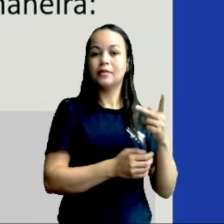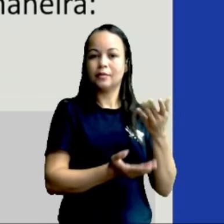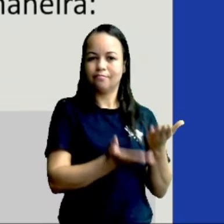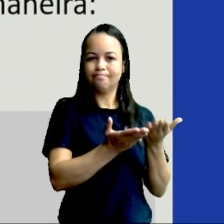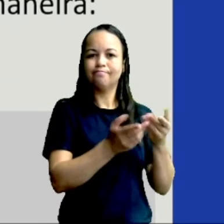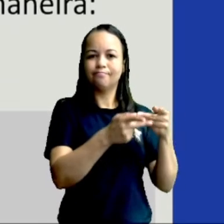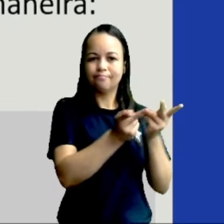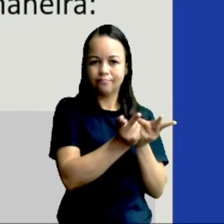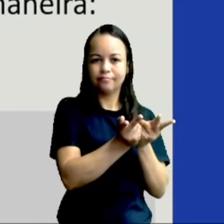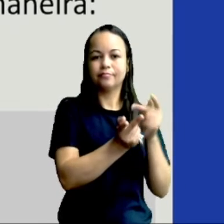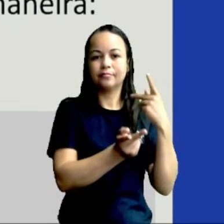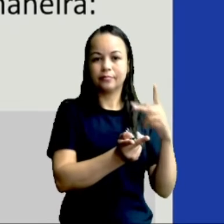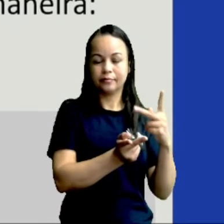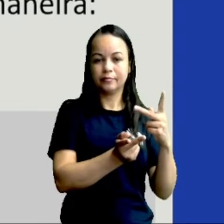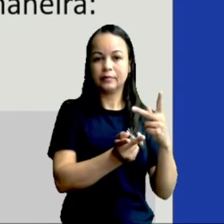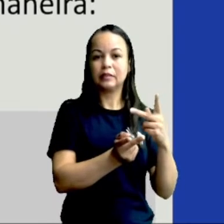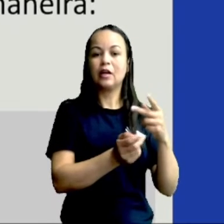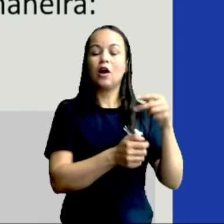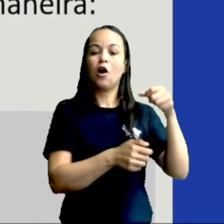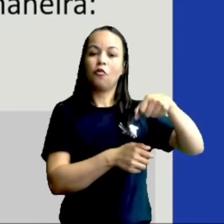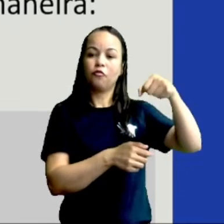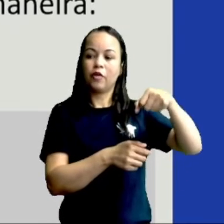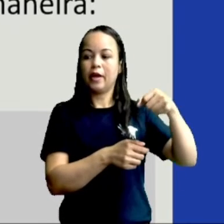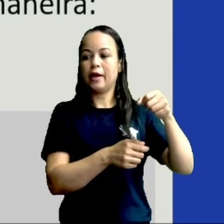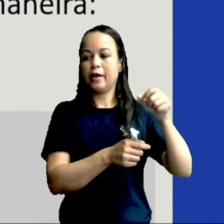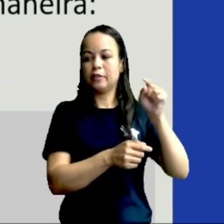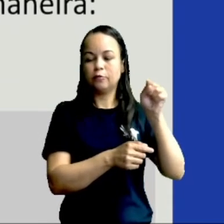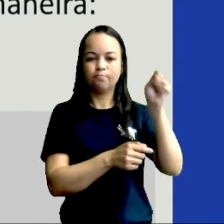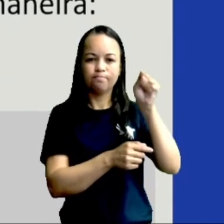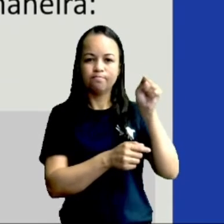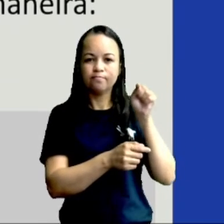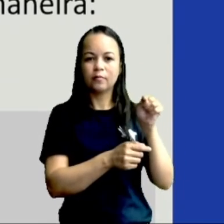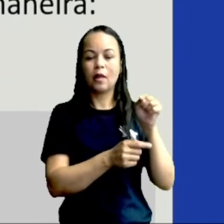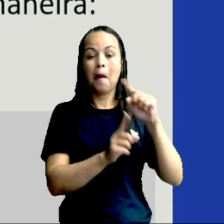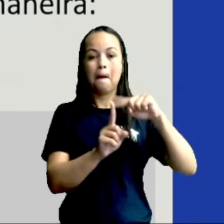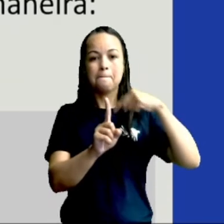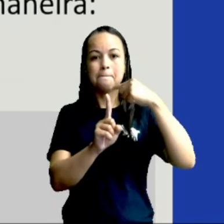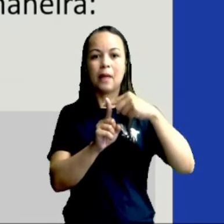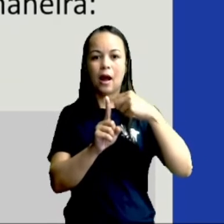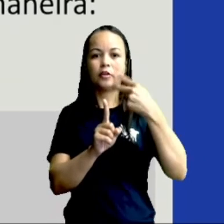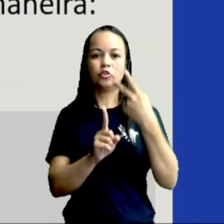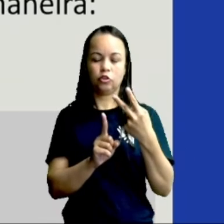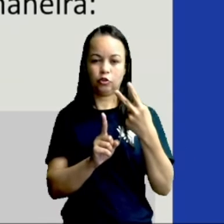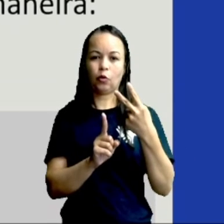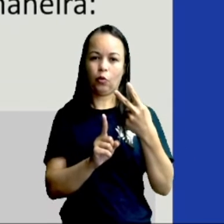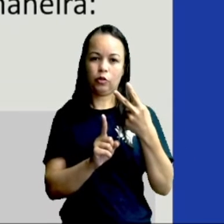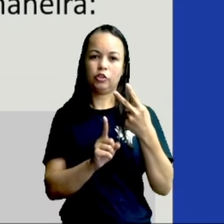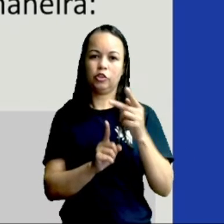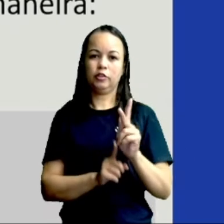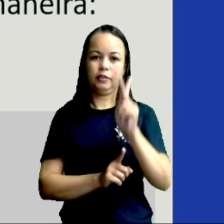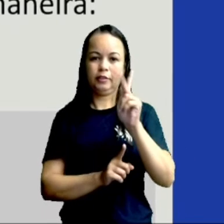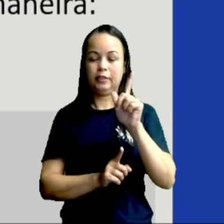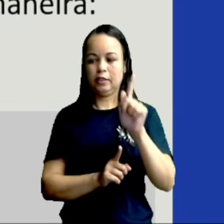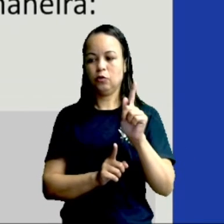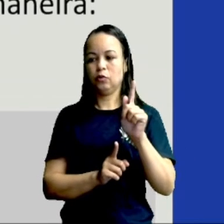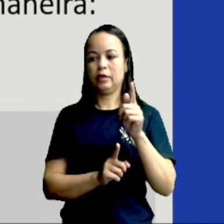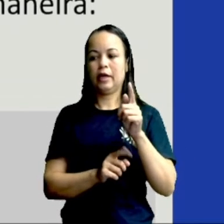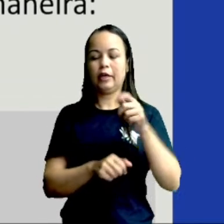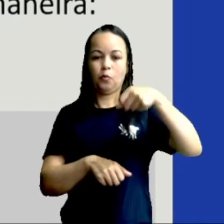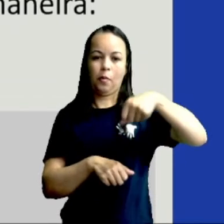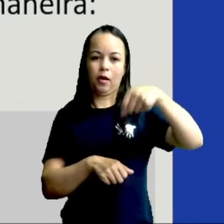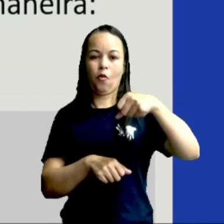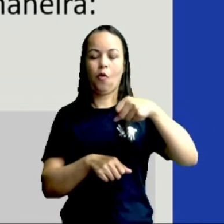neste prato, tá? Então, ó, o pacote verde é esse tracinho aí inicial, mais 2 quilos, que é do pacote